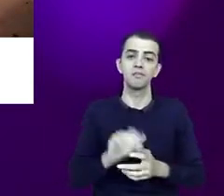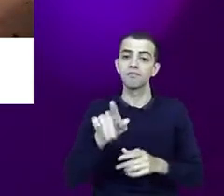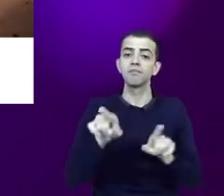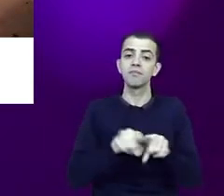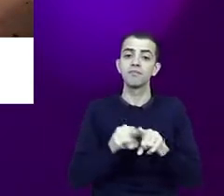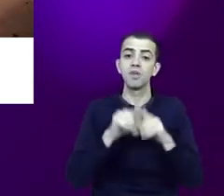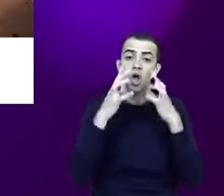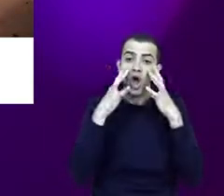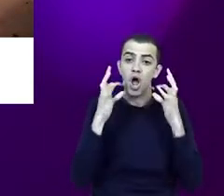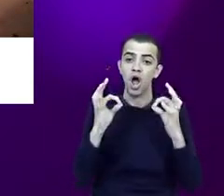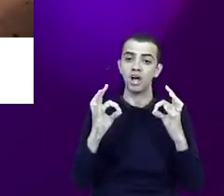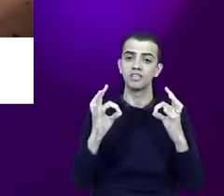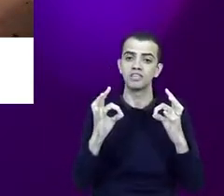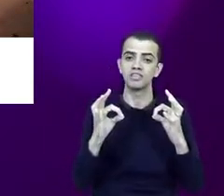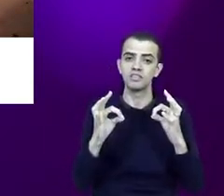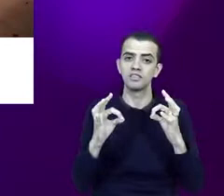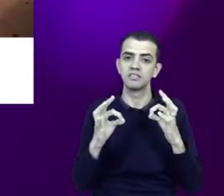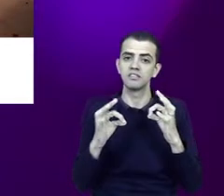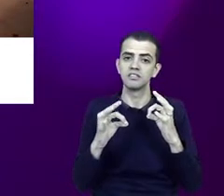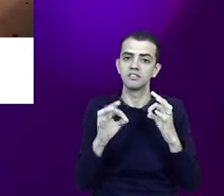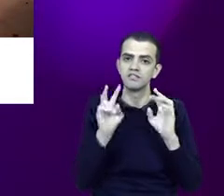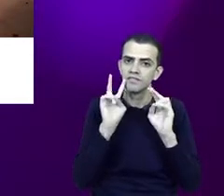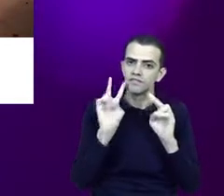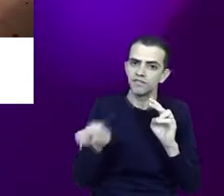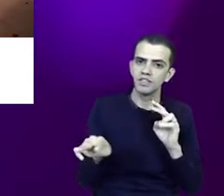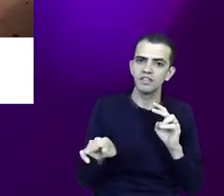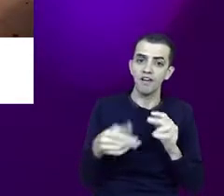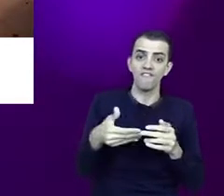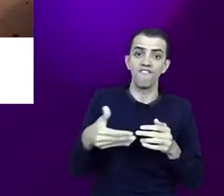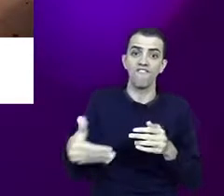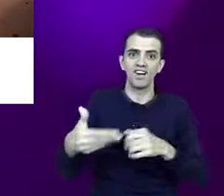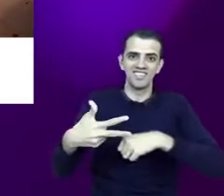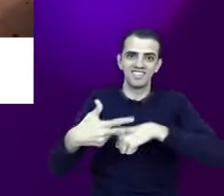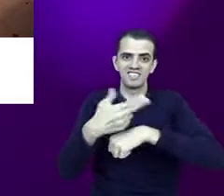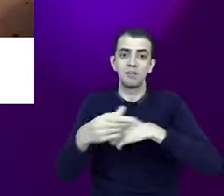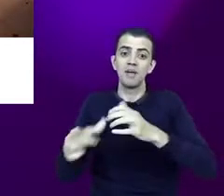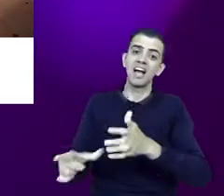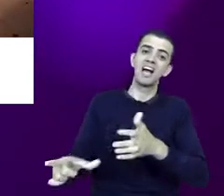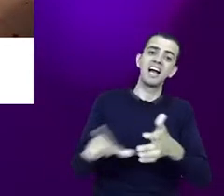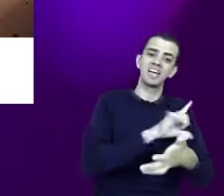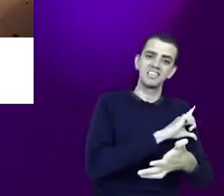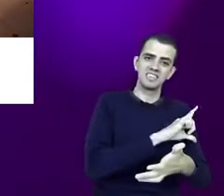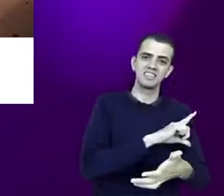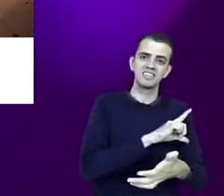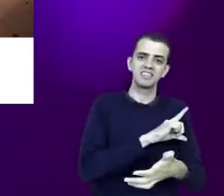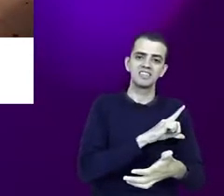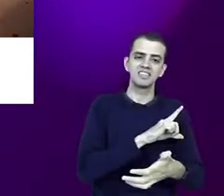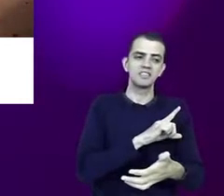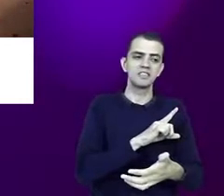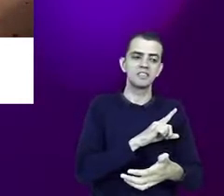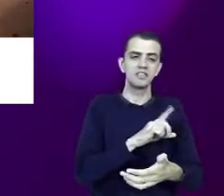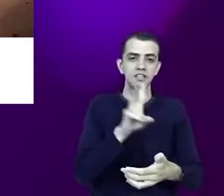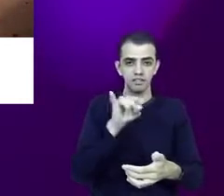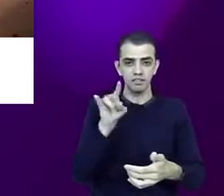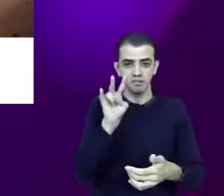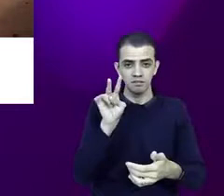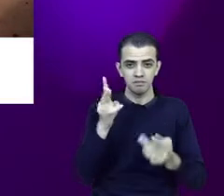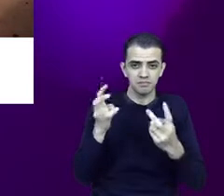antes de realizar a cirurgia, que você vai ver a